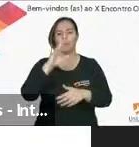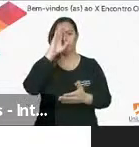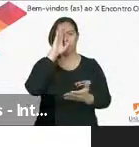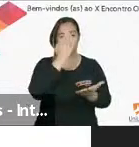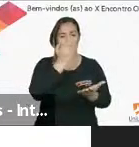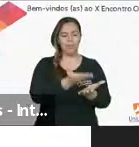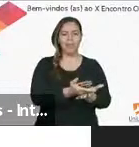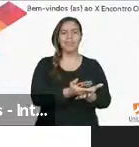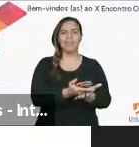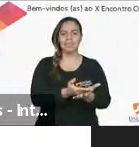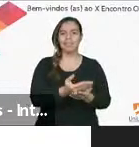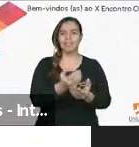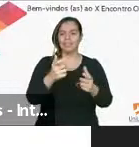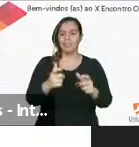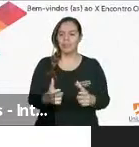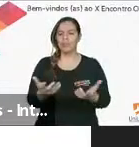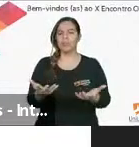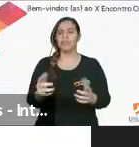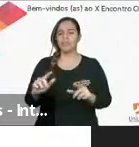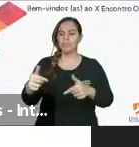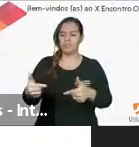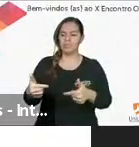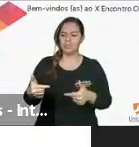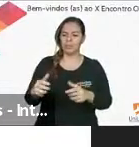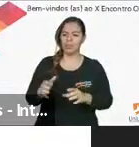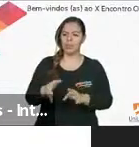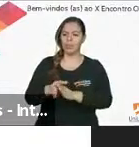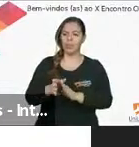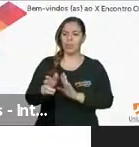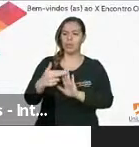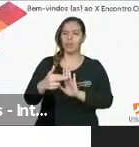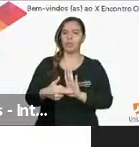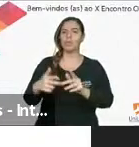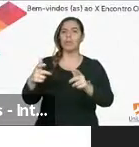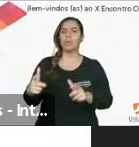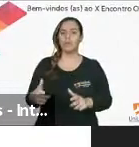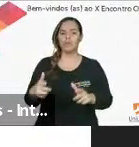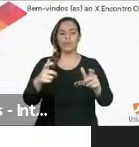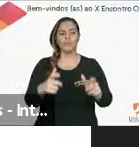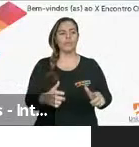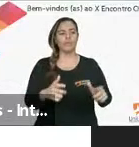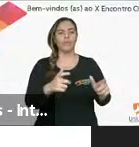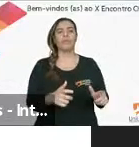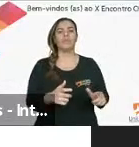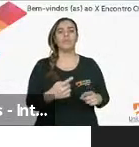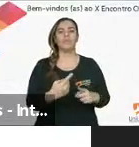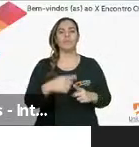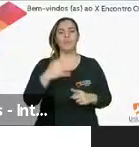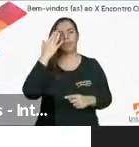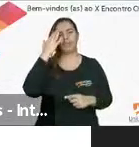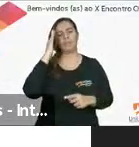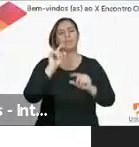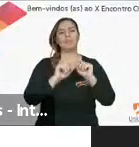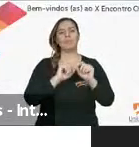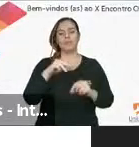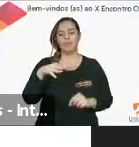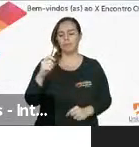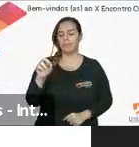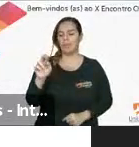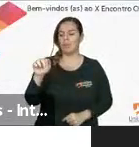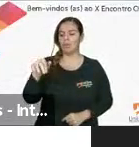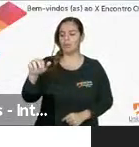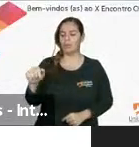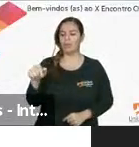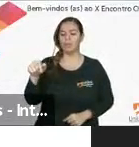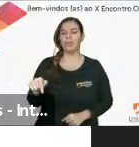os conhecimentos, cadê a ação, as condutas? Porque eles não entendem que, para o Maturana, essa coisa